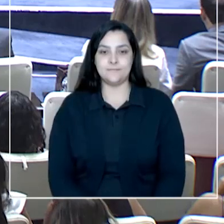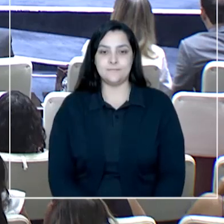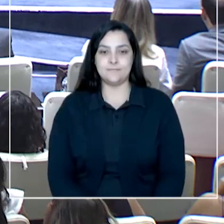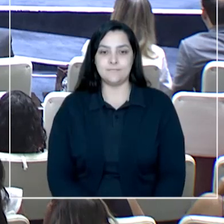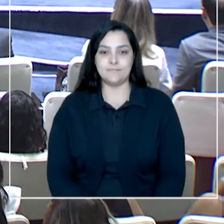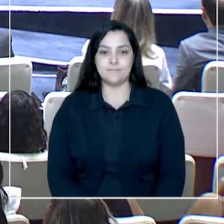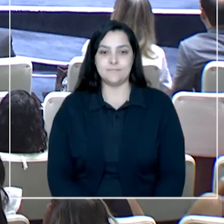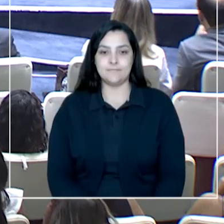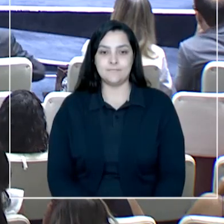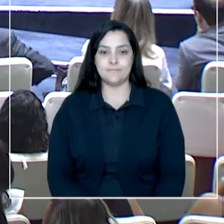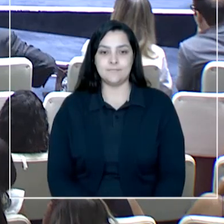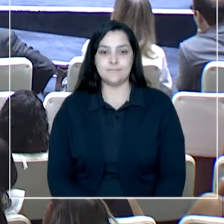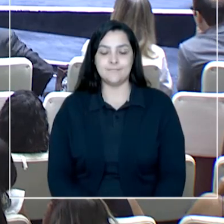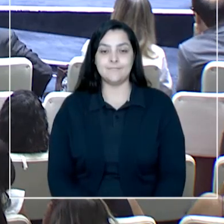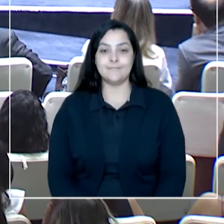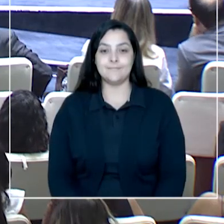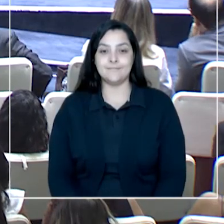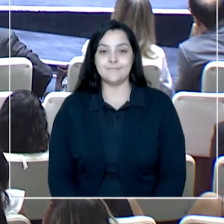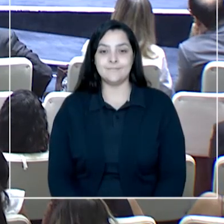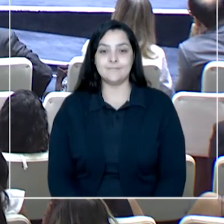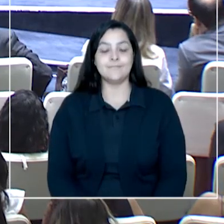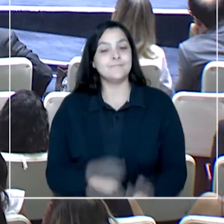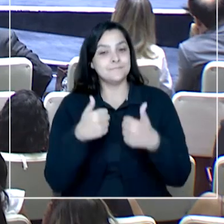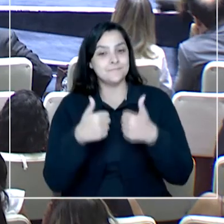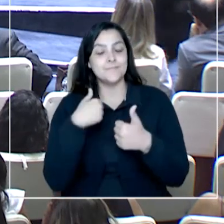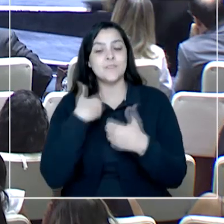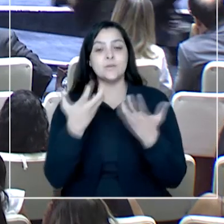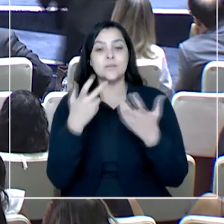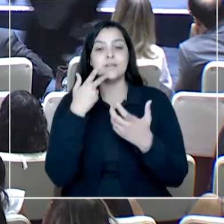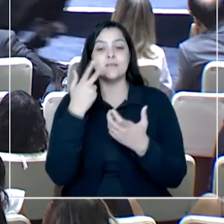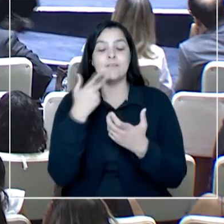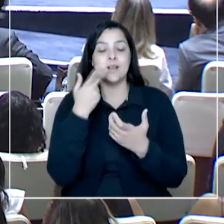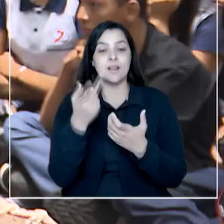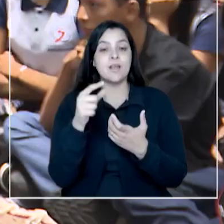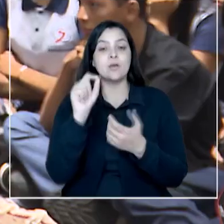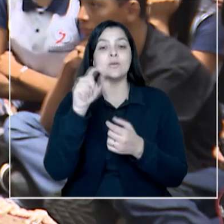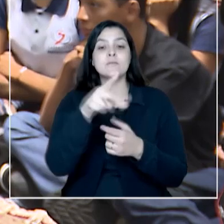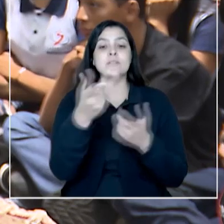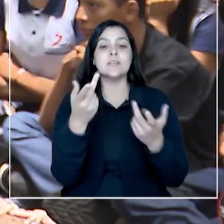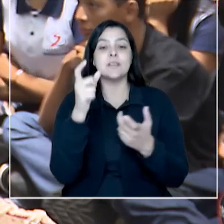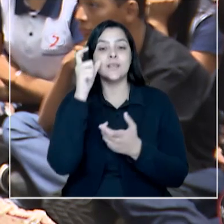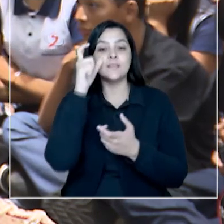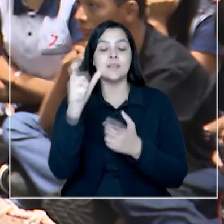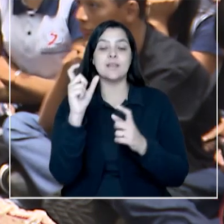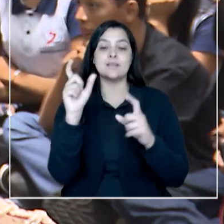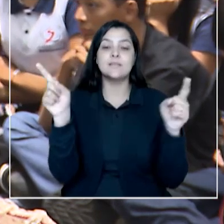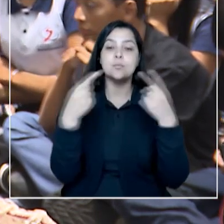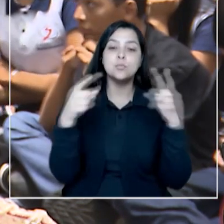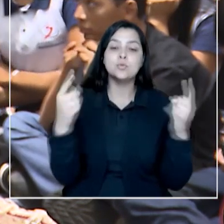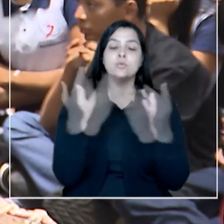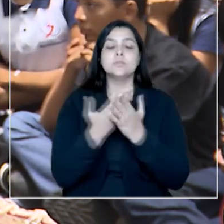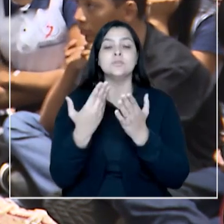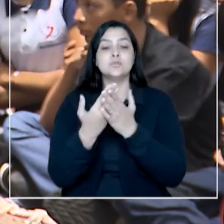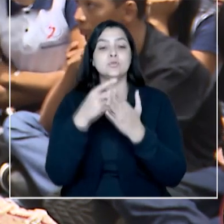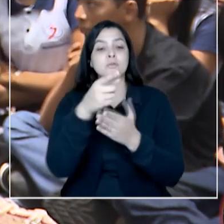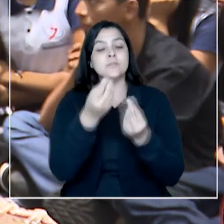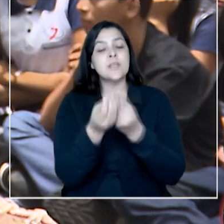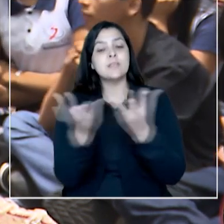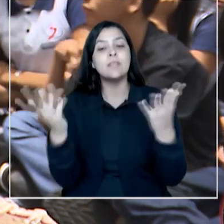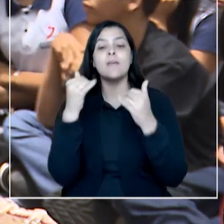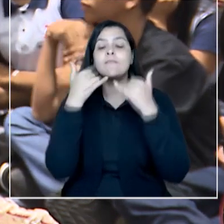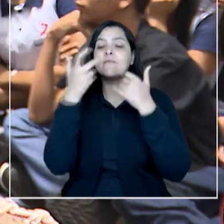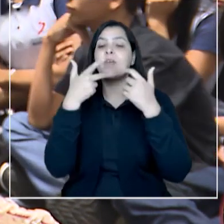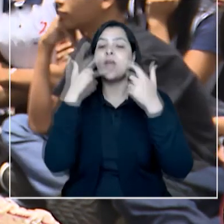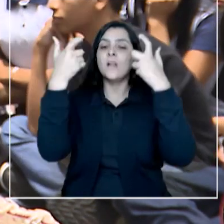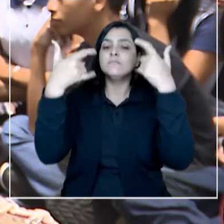Obrigada. Tudo bem? Eu queria saber qual é a sua mensagem para os jovens que têm interesse na música, estudam e têm vontade de chegar onde você